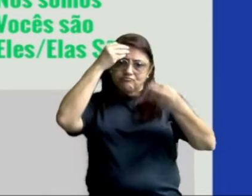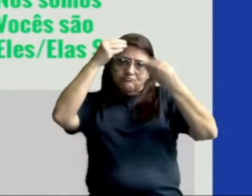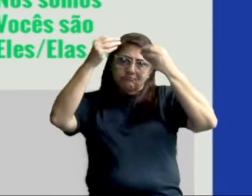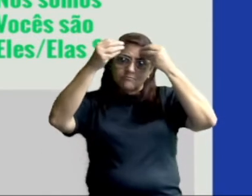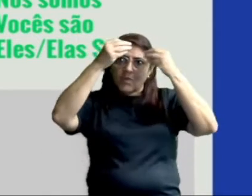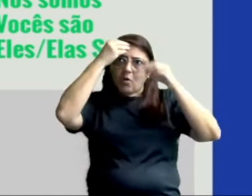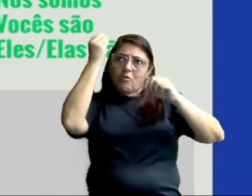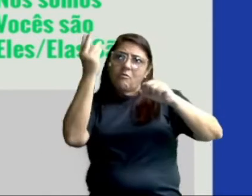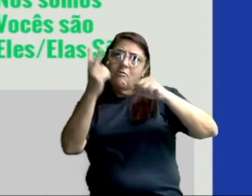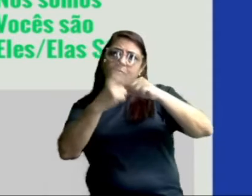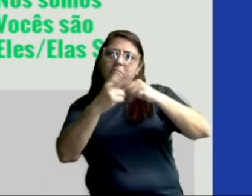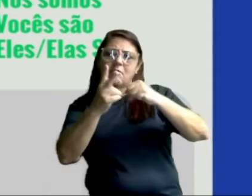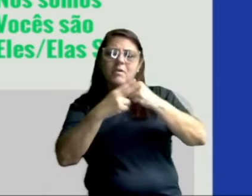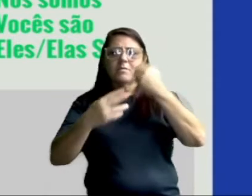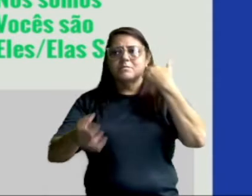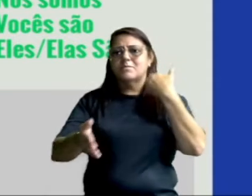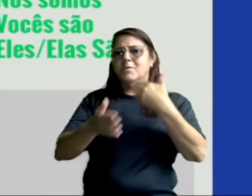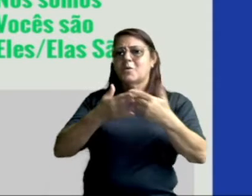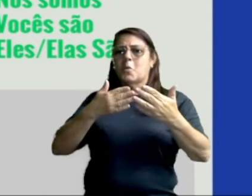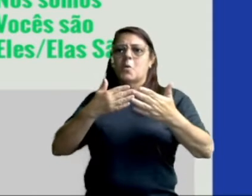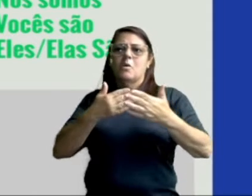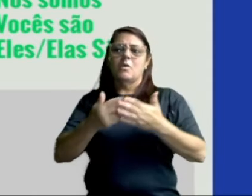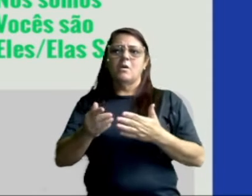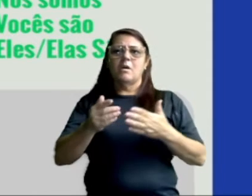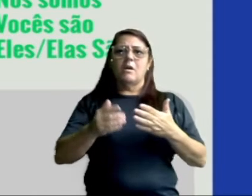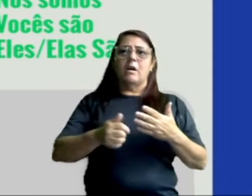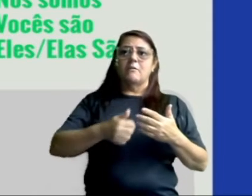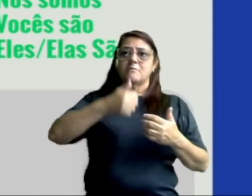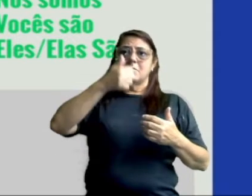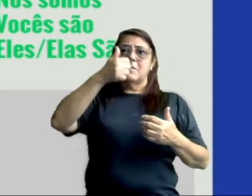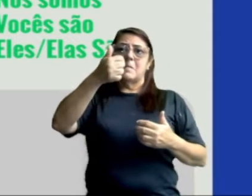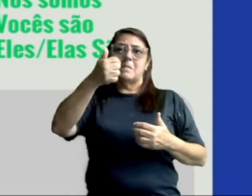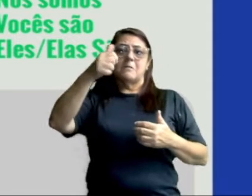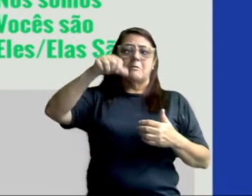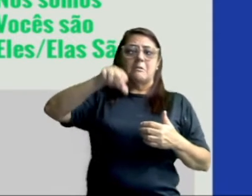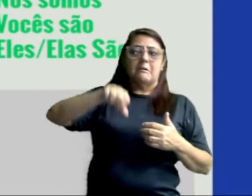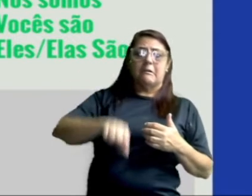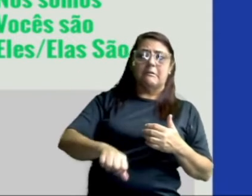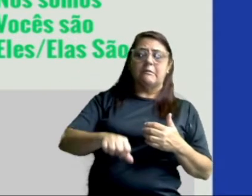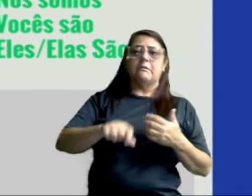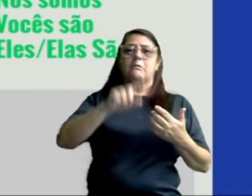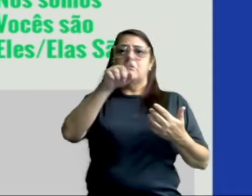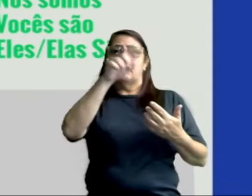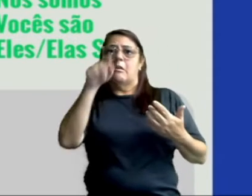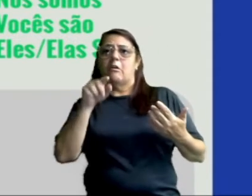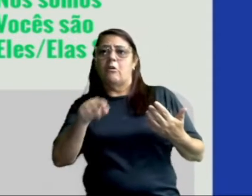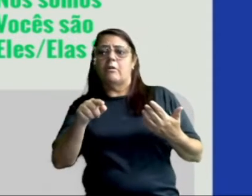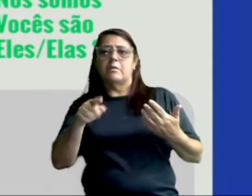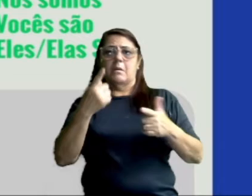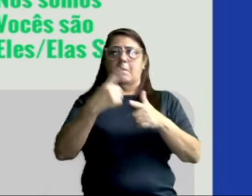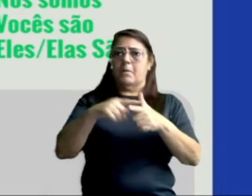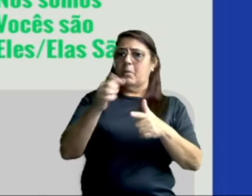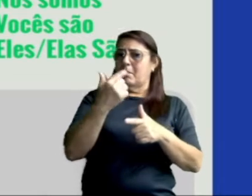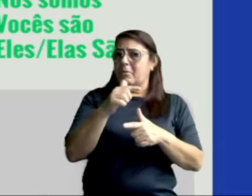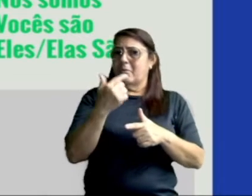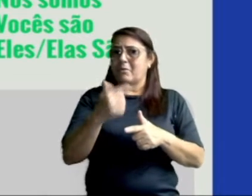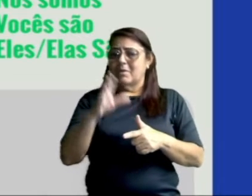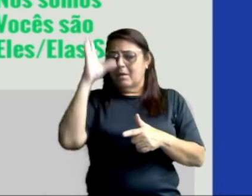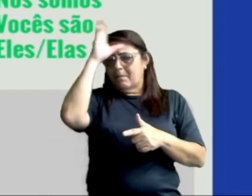seu verbo em qualquer forma, afirmativa, negativa, interrogativa, tá? Sem problema